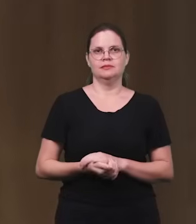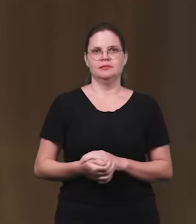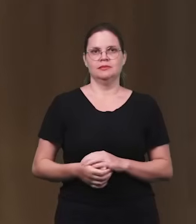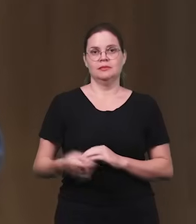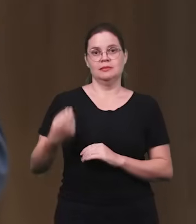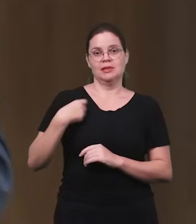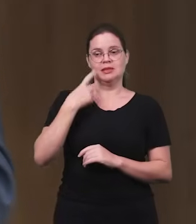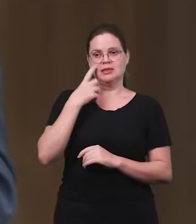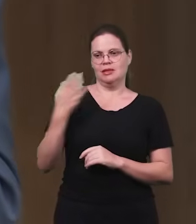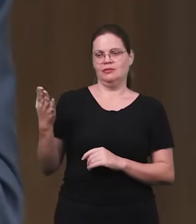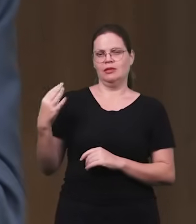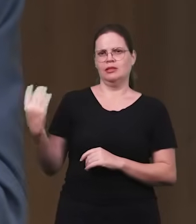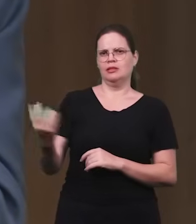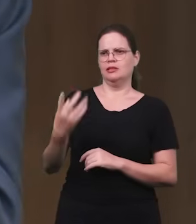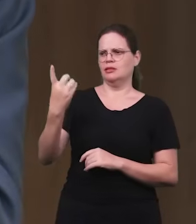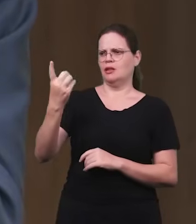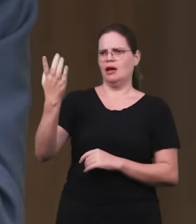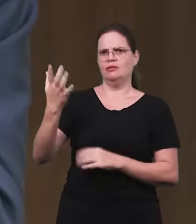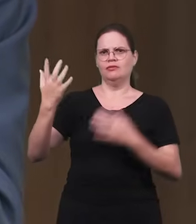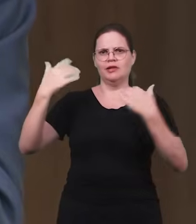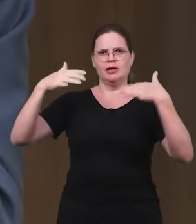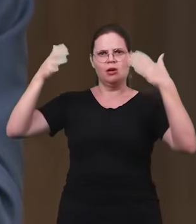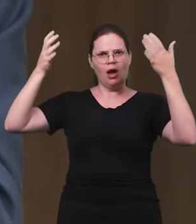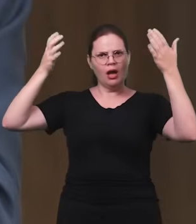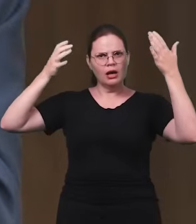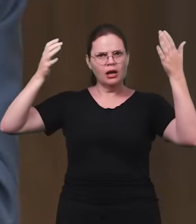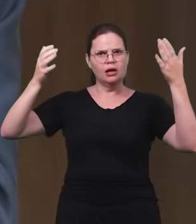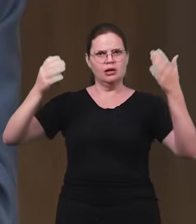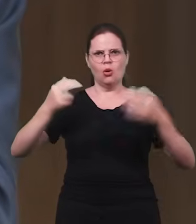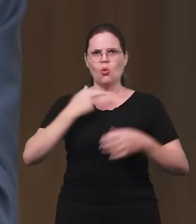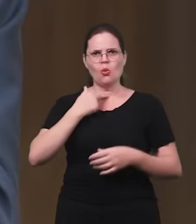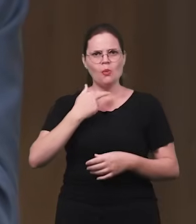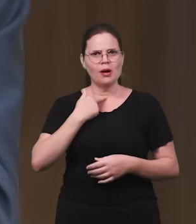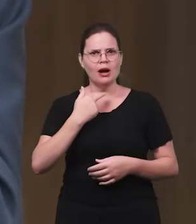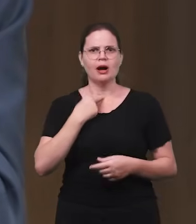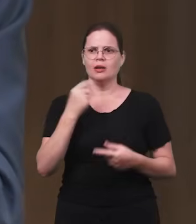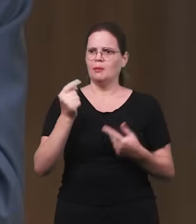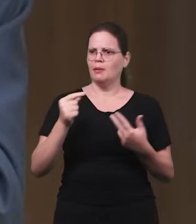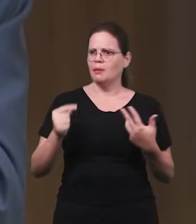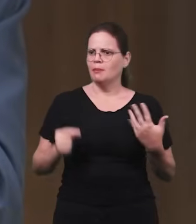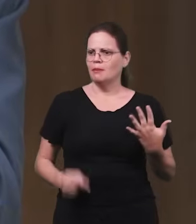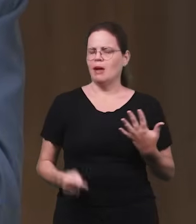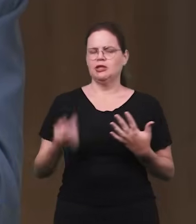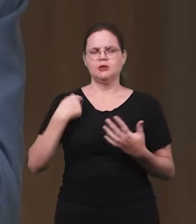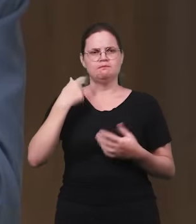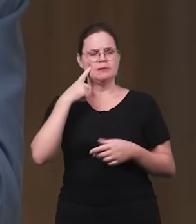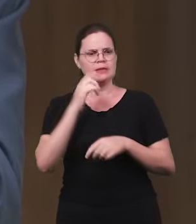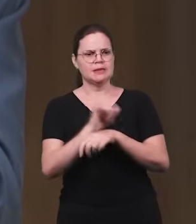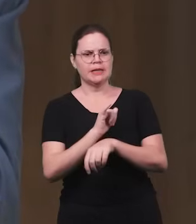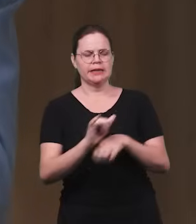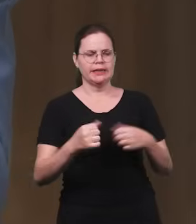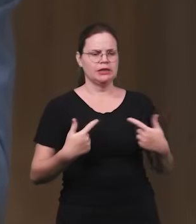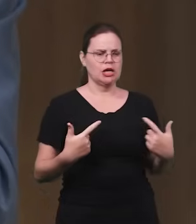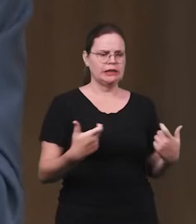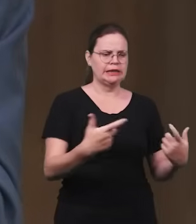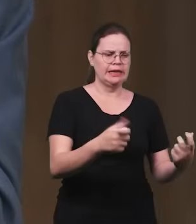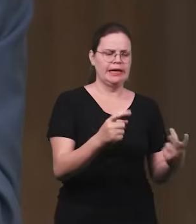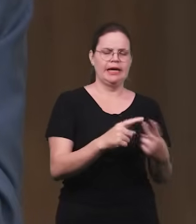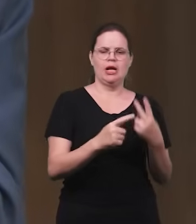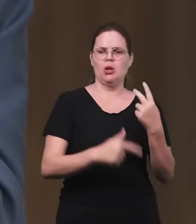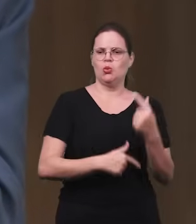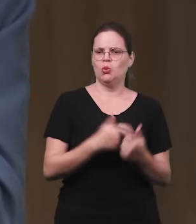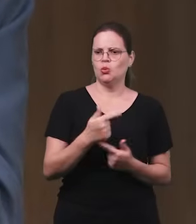Davi. Quer dizer, um homem tão ocupado, que vinha aqui, por exemplo, de guerras, um homem que estava envolvido em tantas